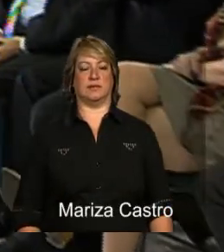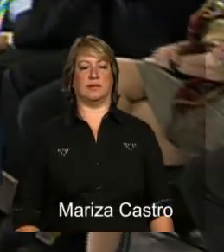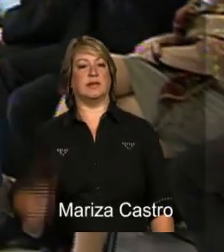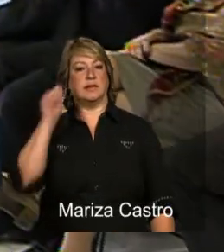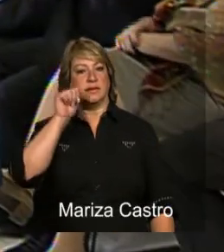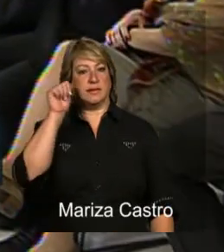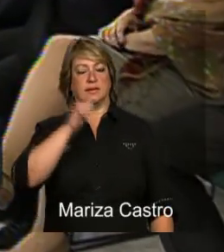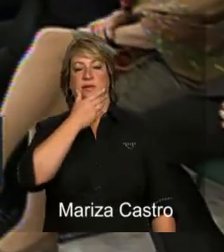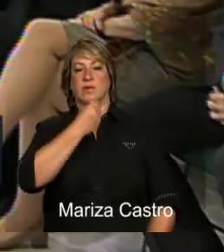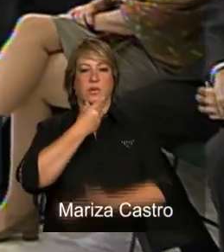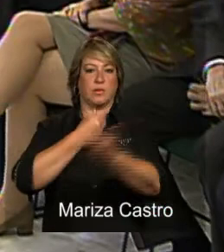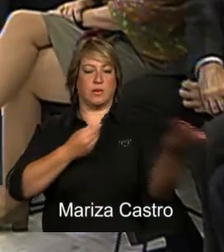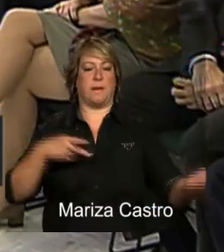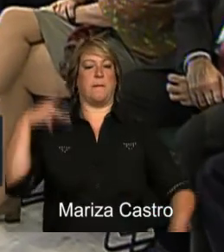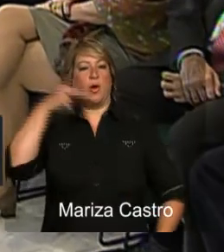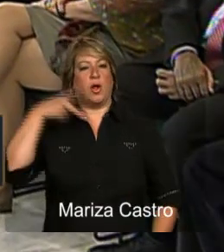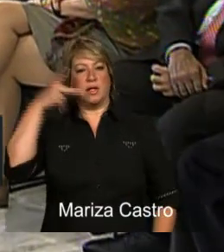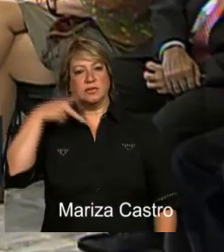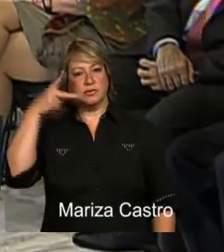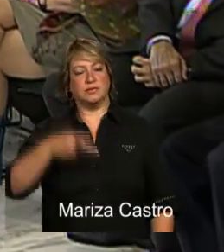Olá senhoras e senhores parlamentares